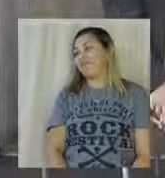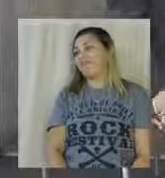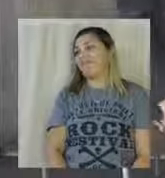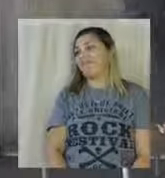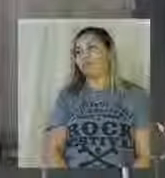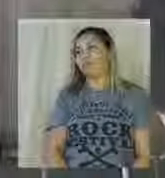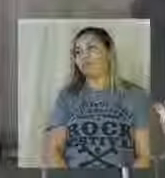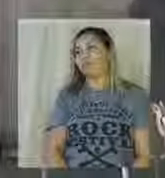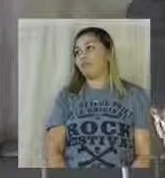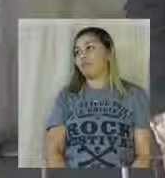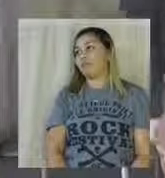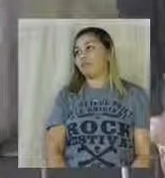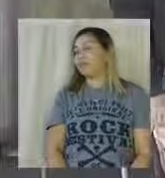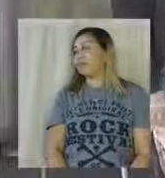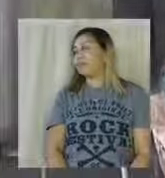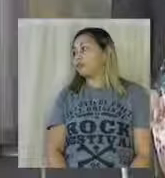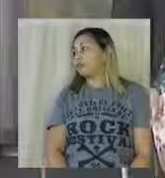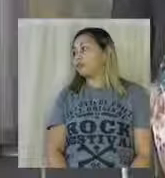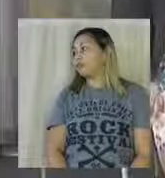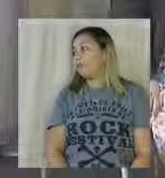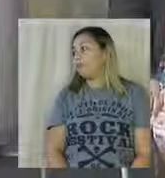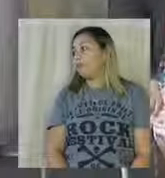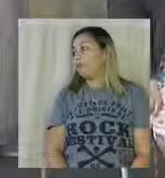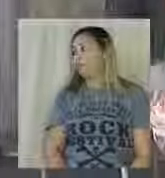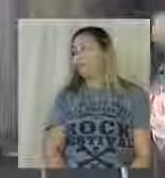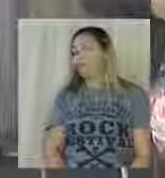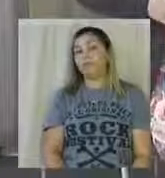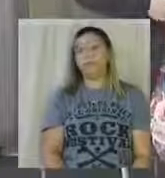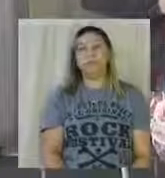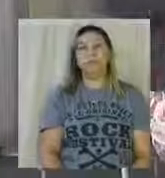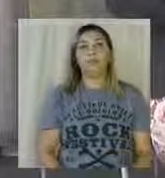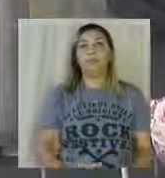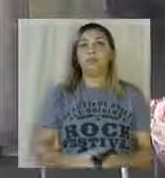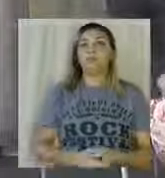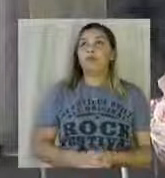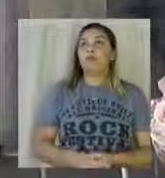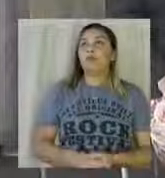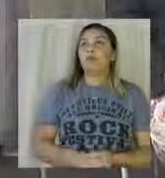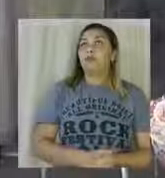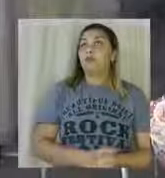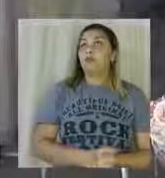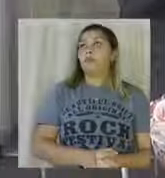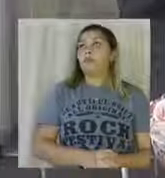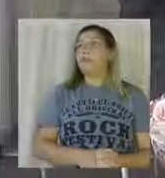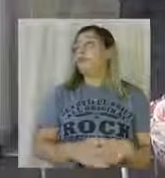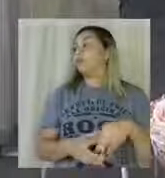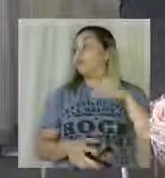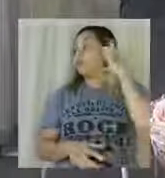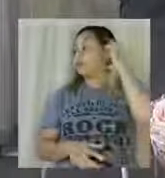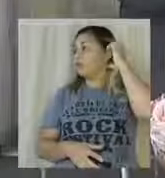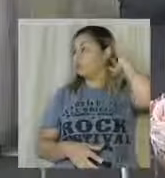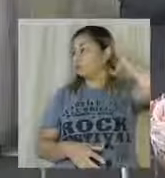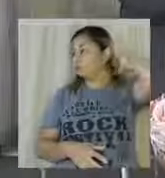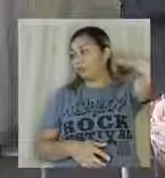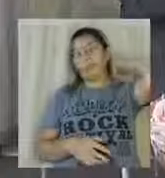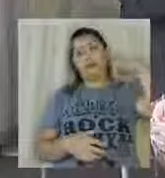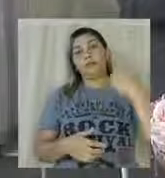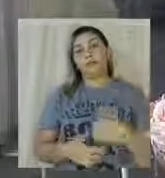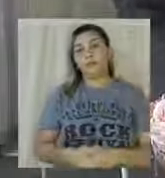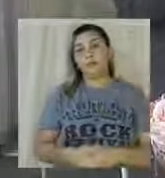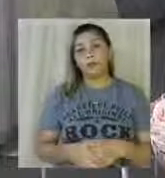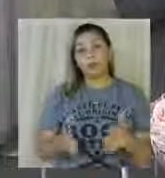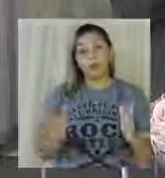As meninas estão aqui se sentindo muito contempladas, não é, com a fala da professora. Nós vamos chegando